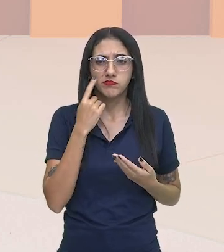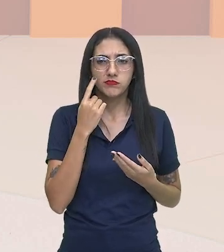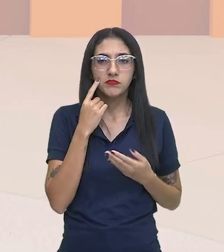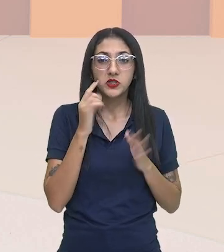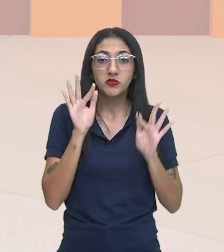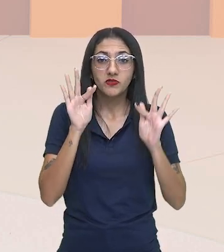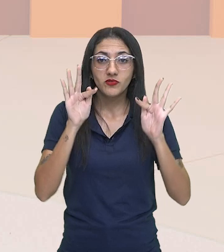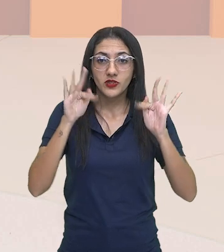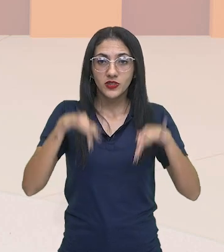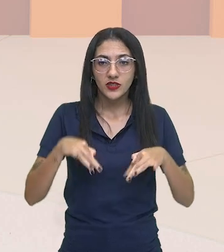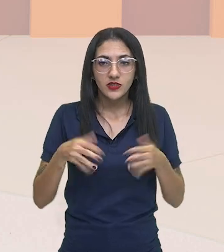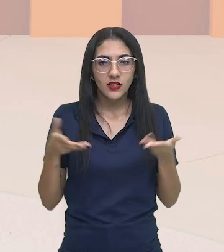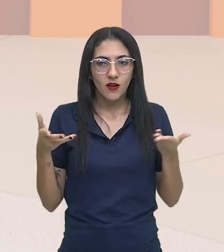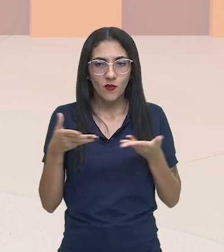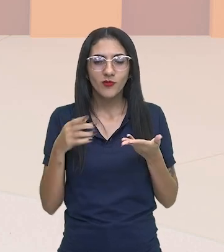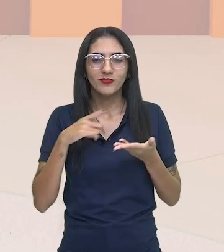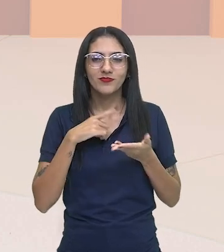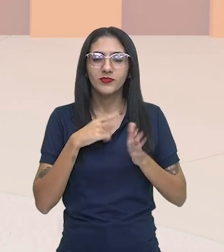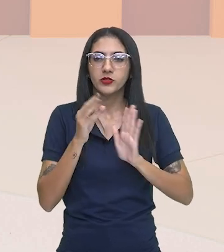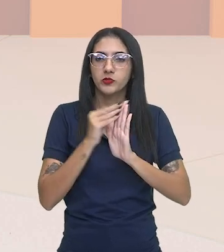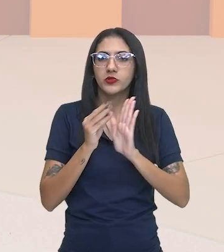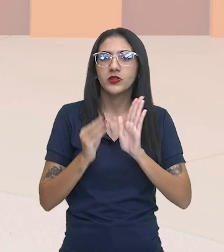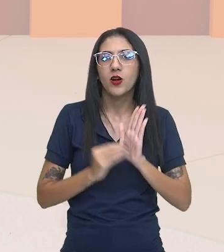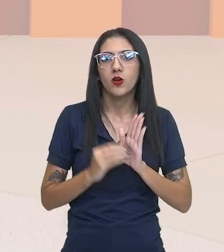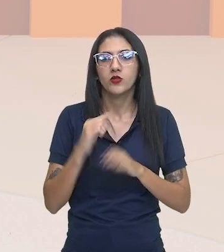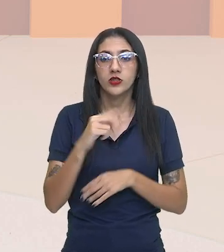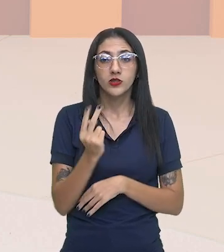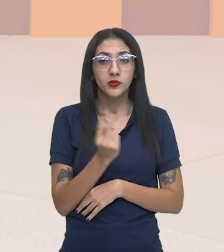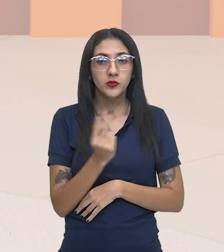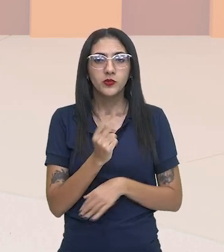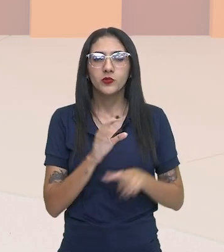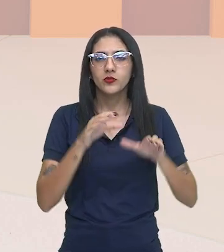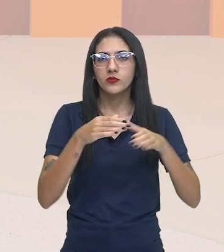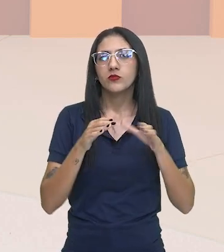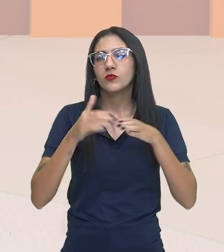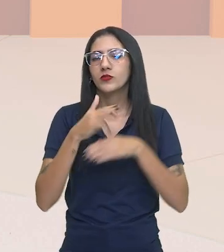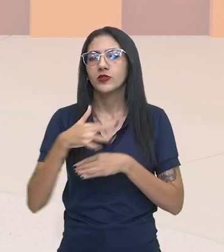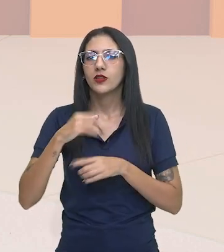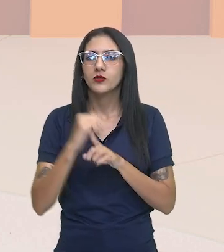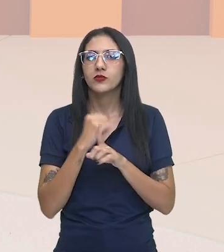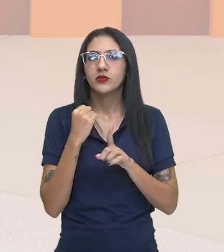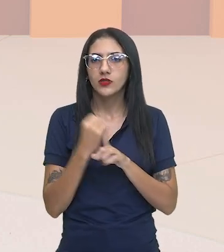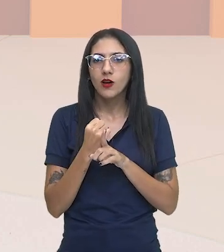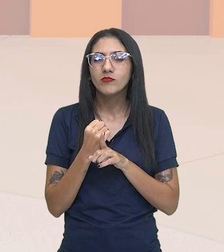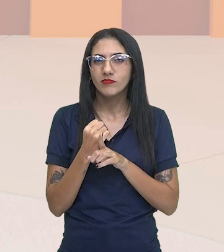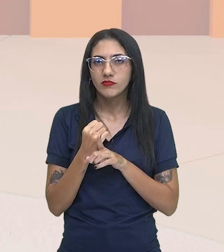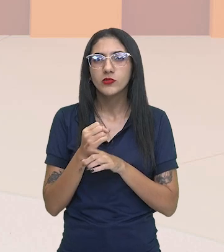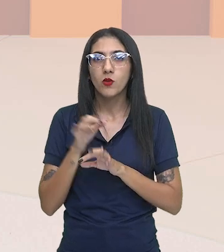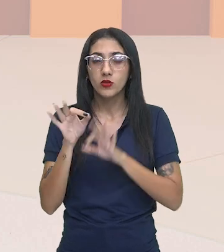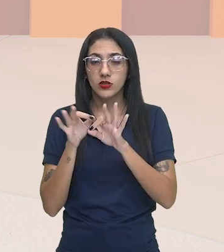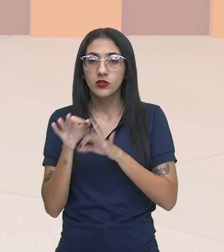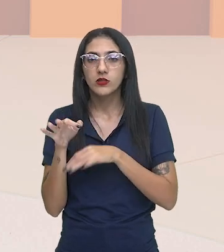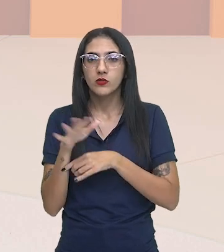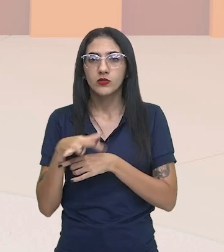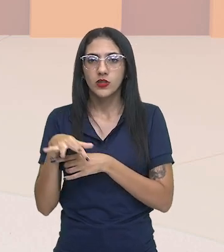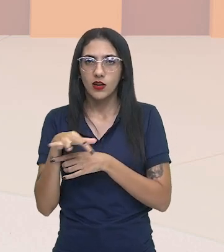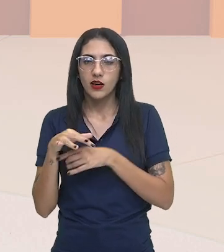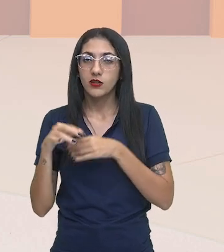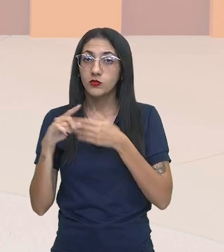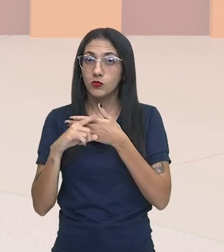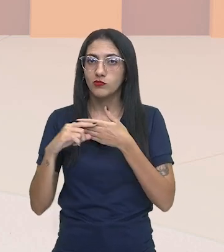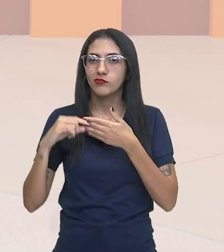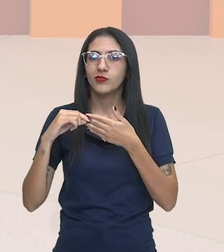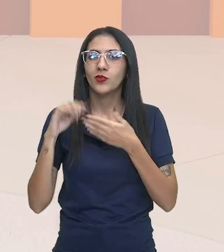esse momento, falando aqui desses dois grupos, né, de movimento por redistribuição, segundo Nancy Fraser,